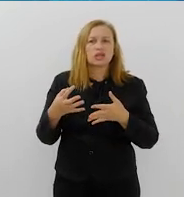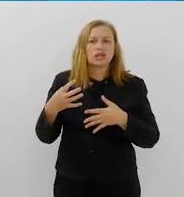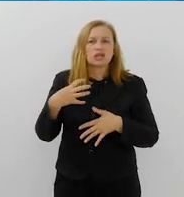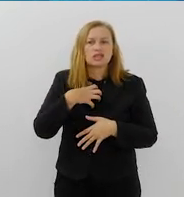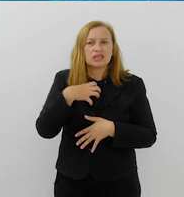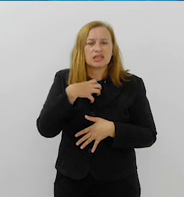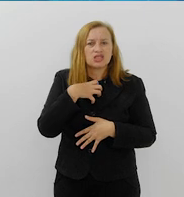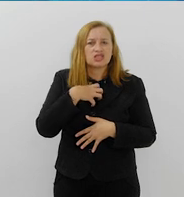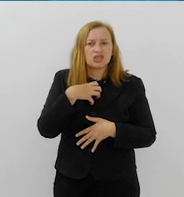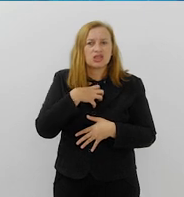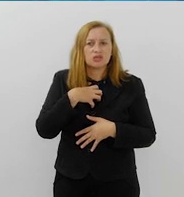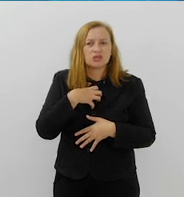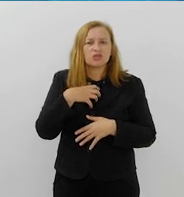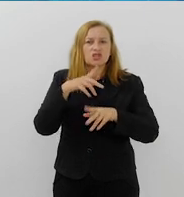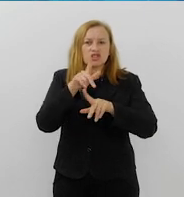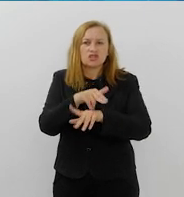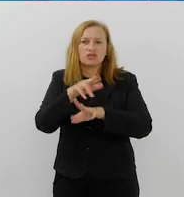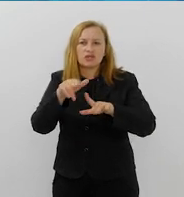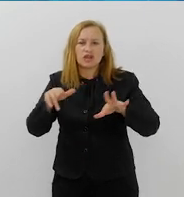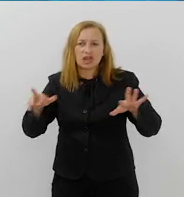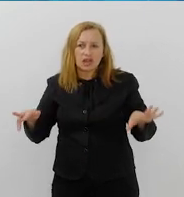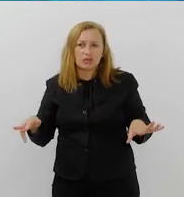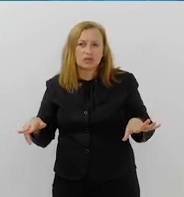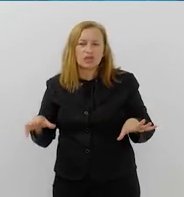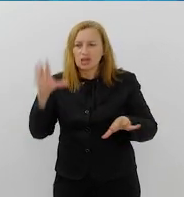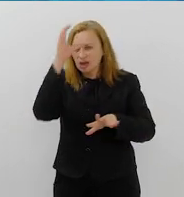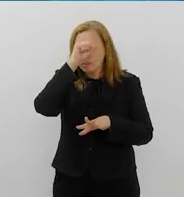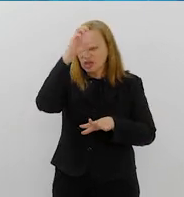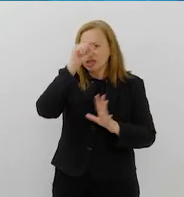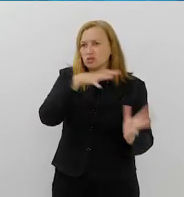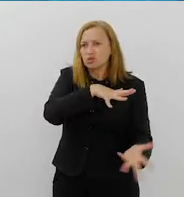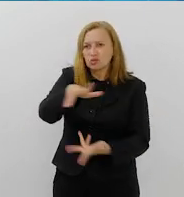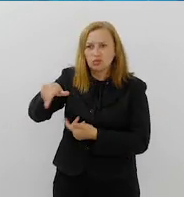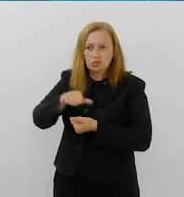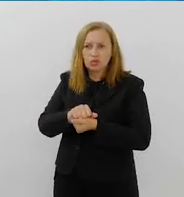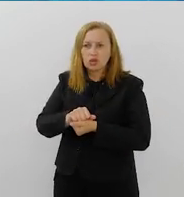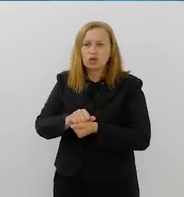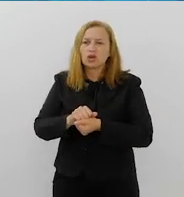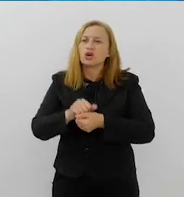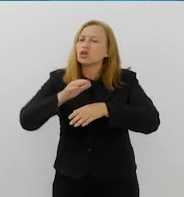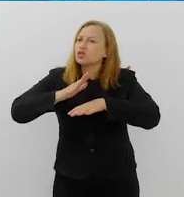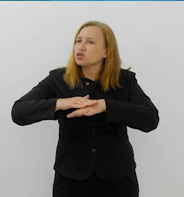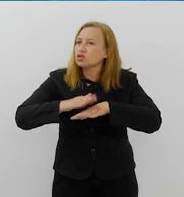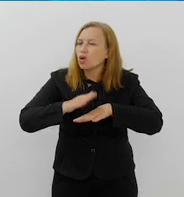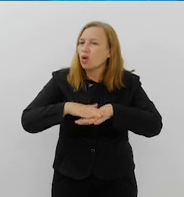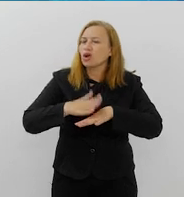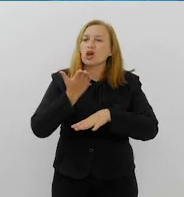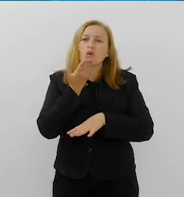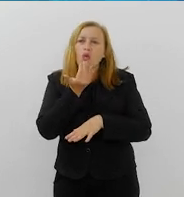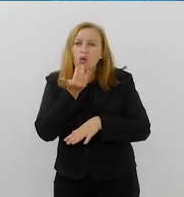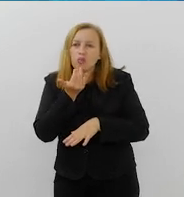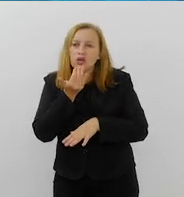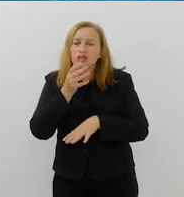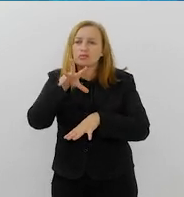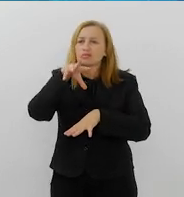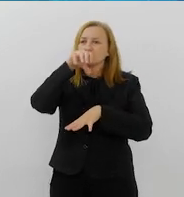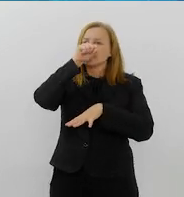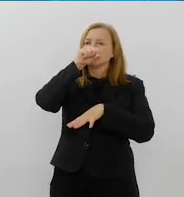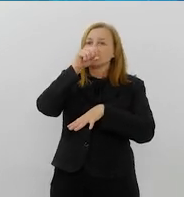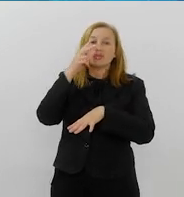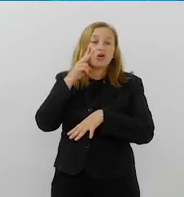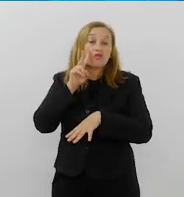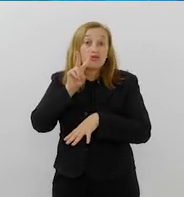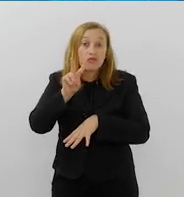estímulos sensoriais. Aprendemos o mundo através de estímulos sensoriais, né? Toque, paladar,